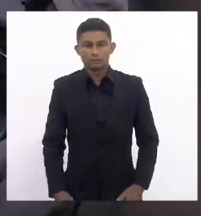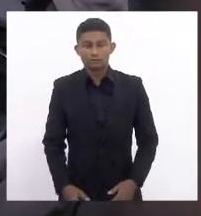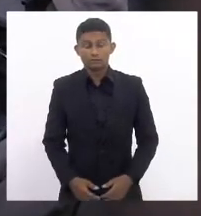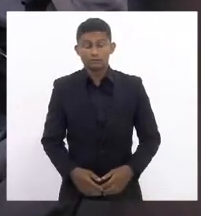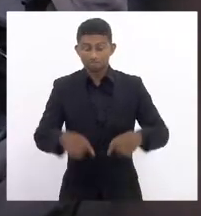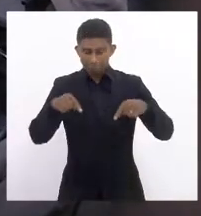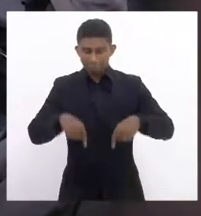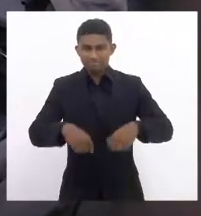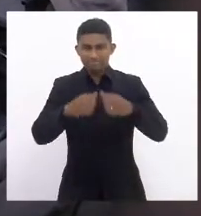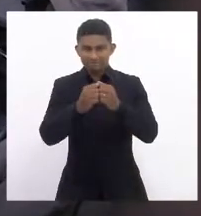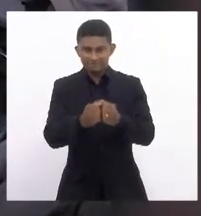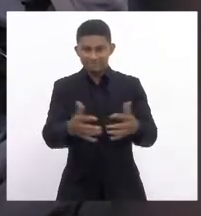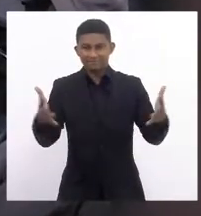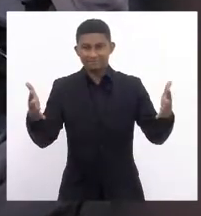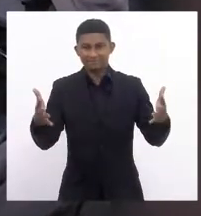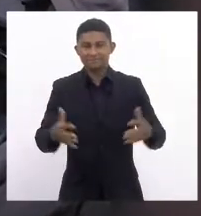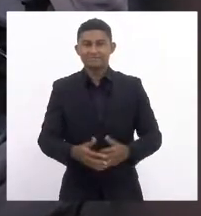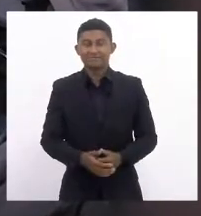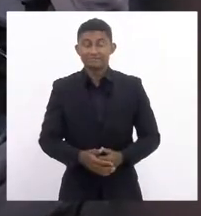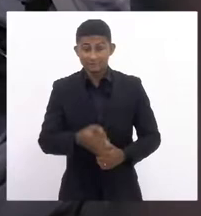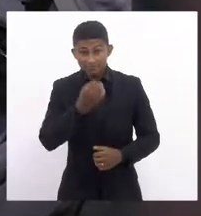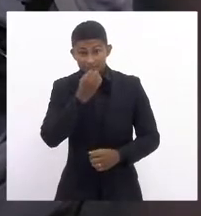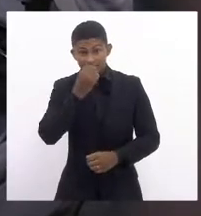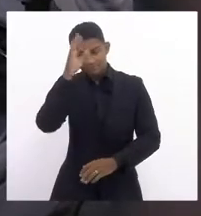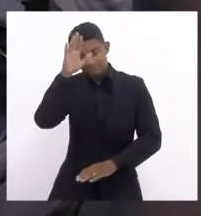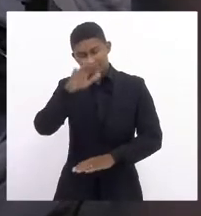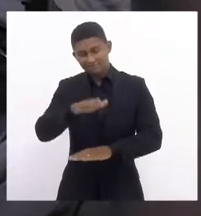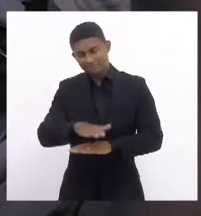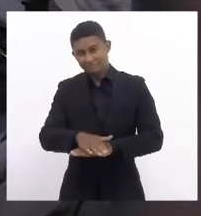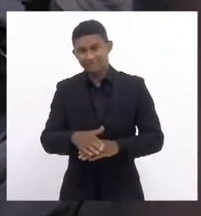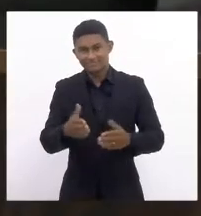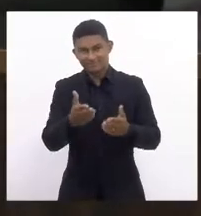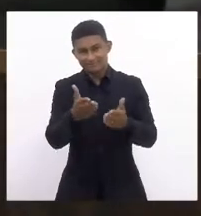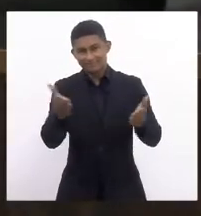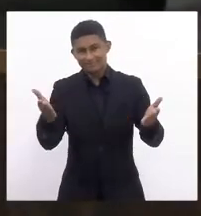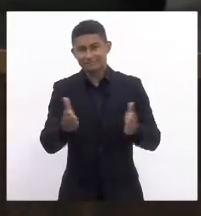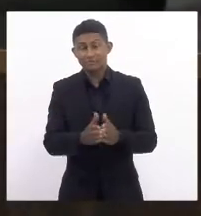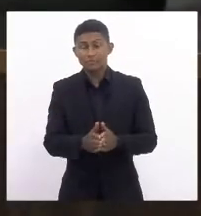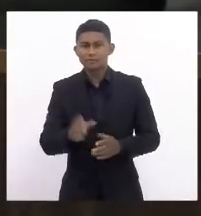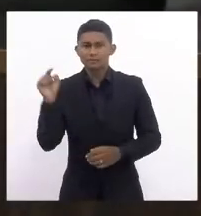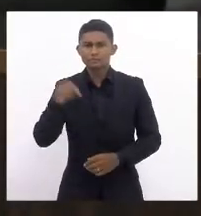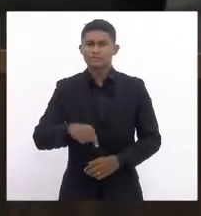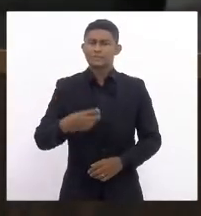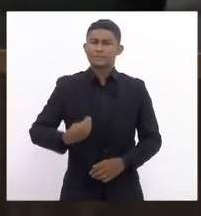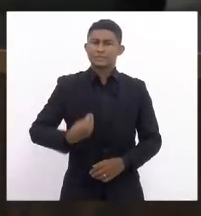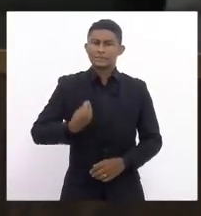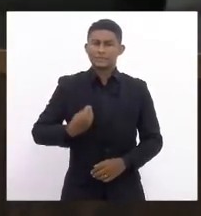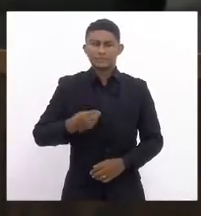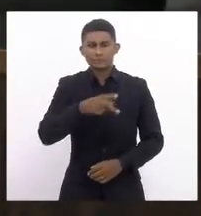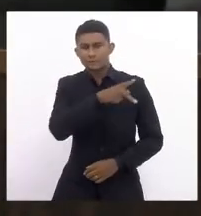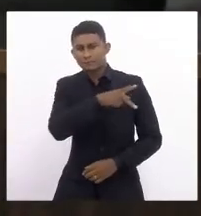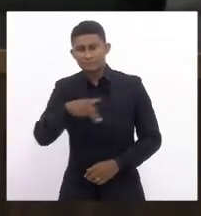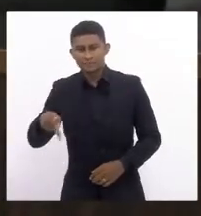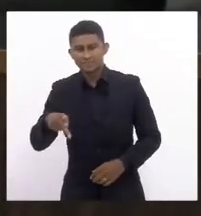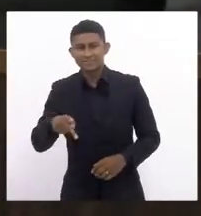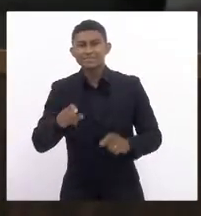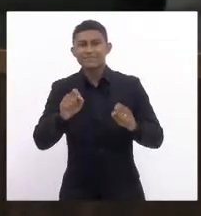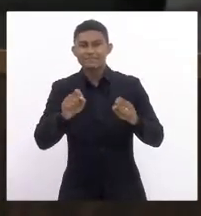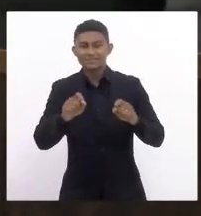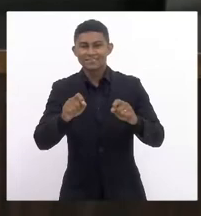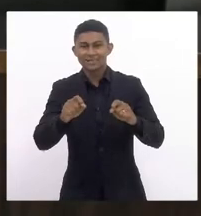Está reaberta a sessão. Boa tarde a todas e todos. Está conosco aqui o presidente da Câmara de Barra